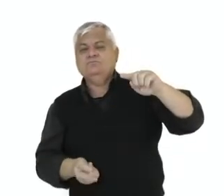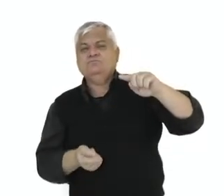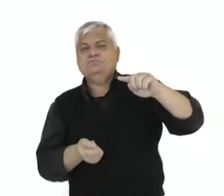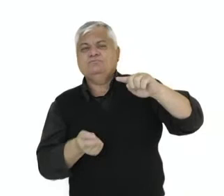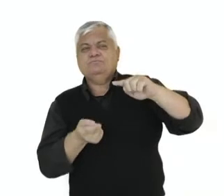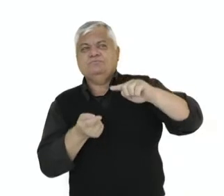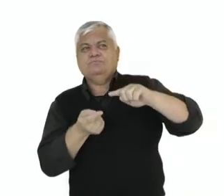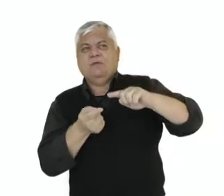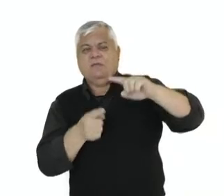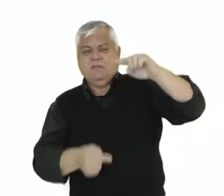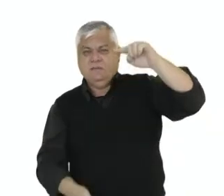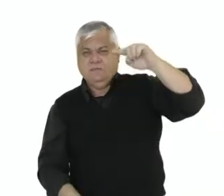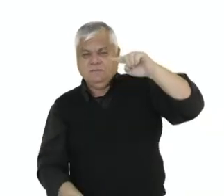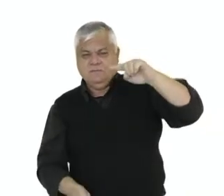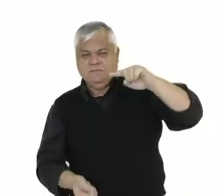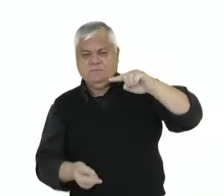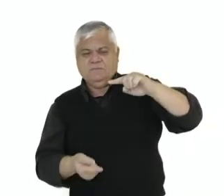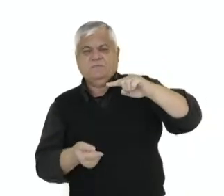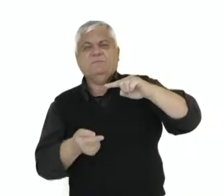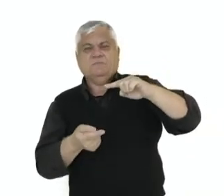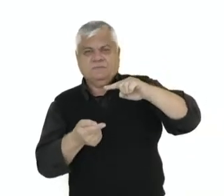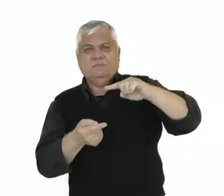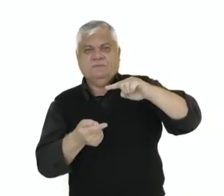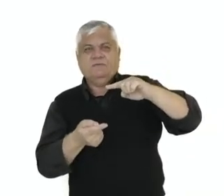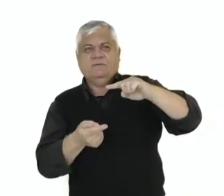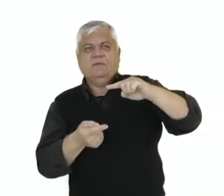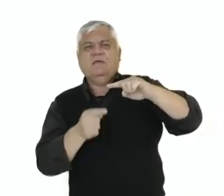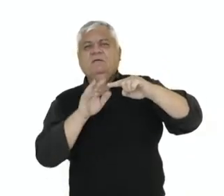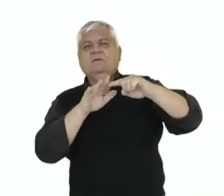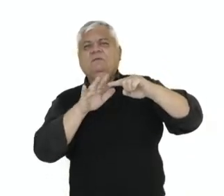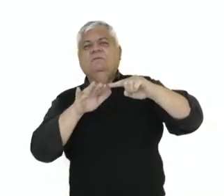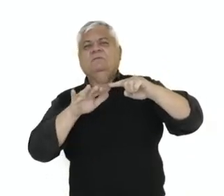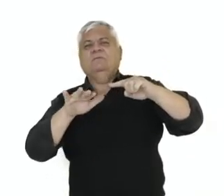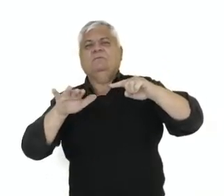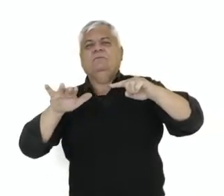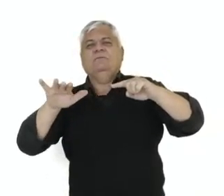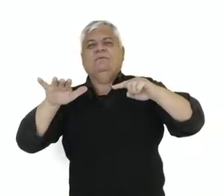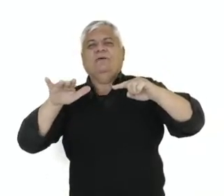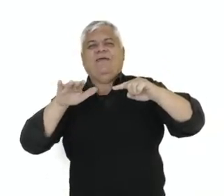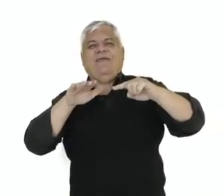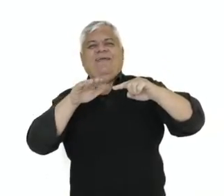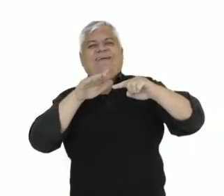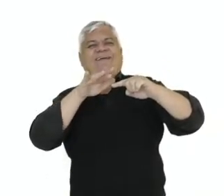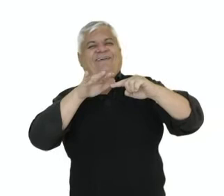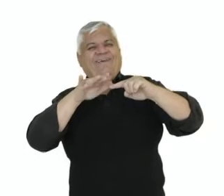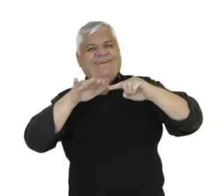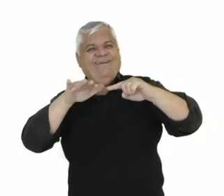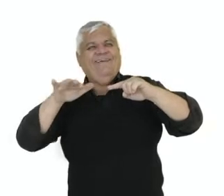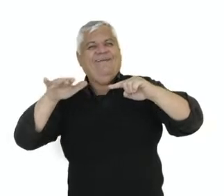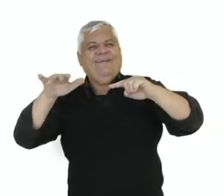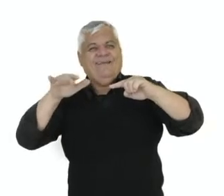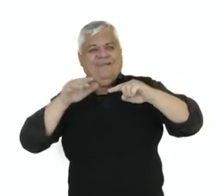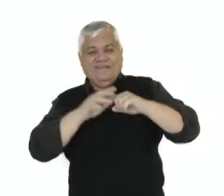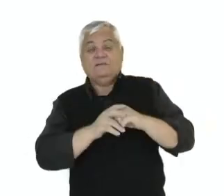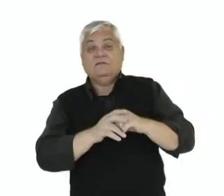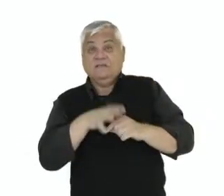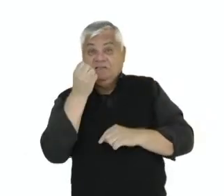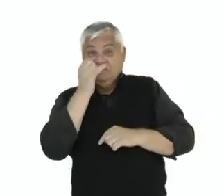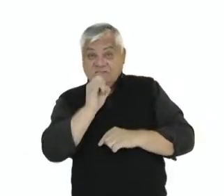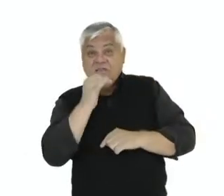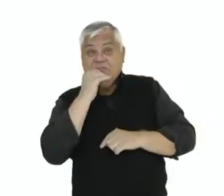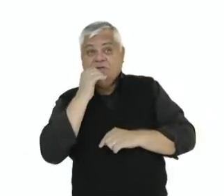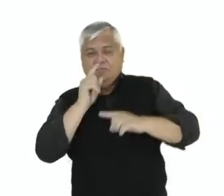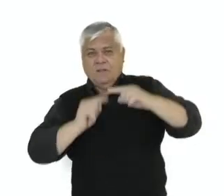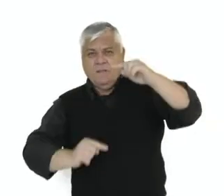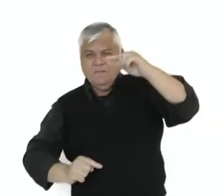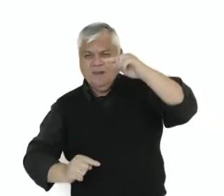se você reduz a profundidade, reduz a velocidade. Ou ainda, você reduzindo ainda